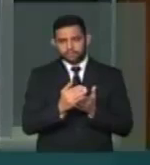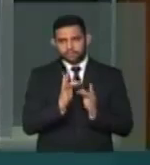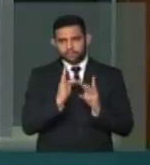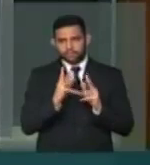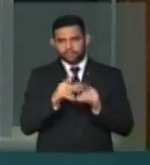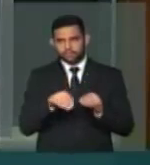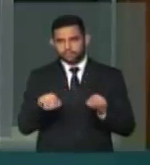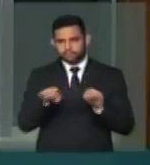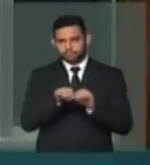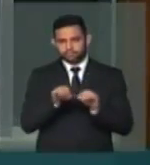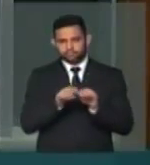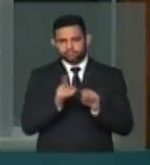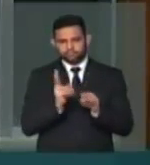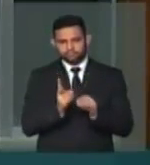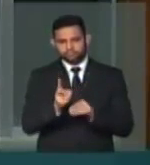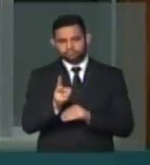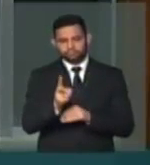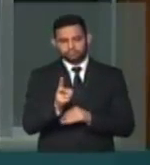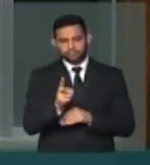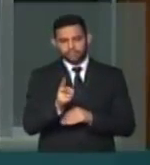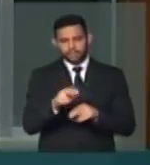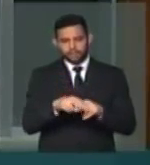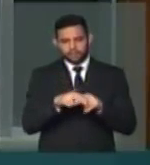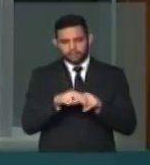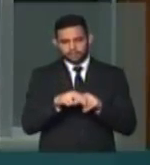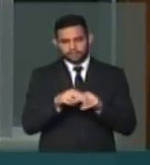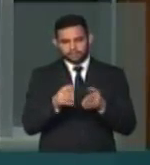tudo está em ordem. Então, eu